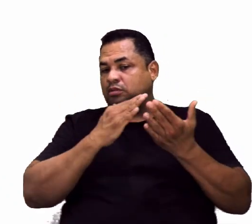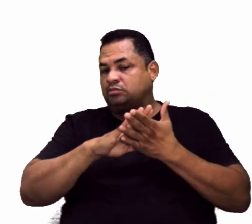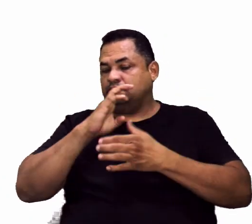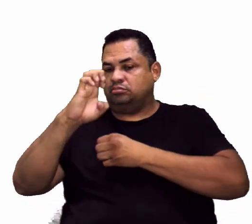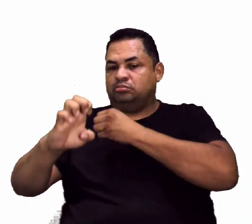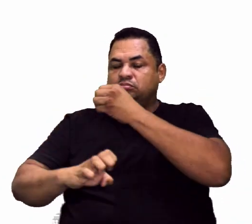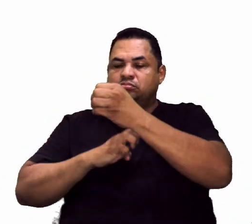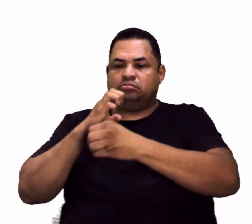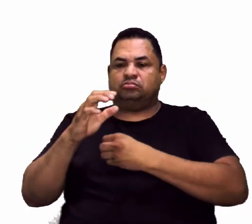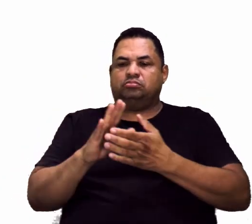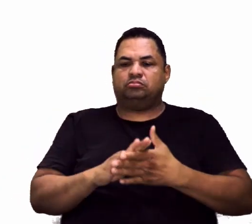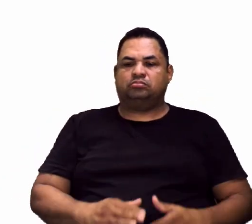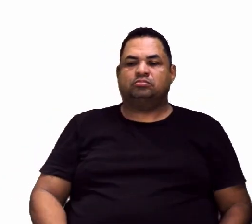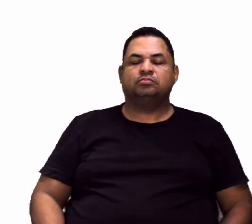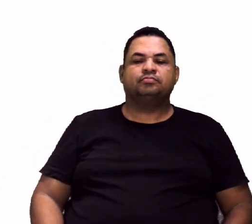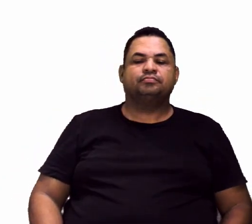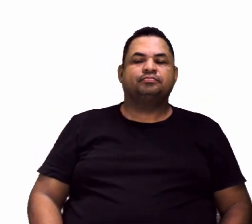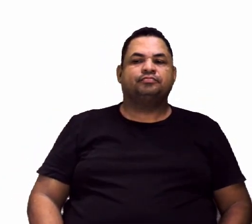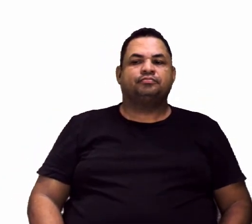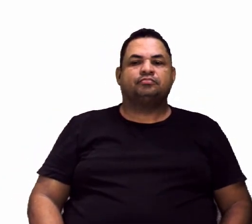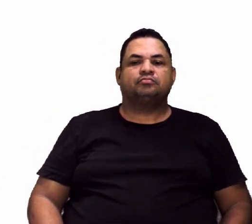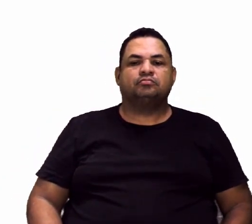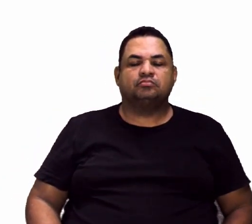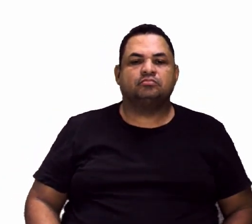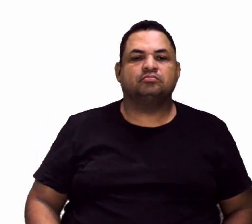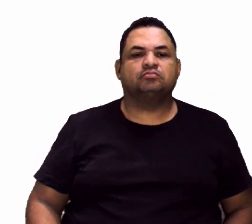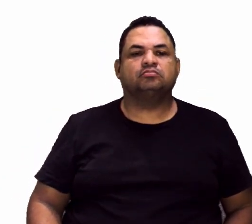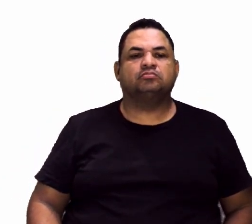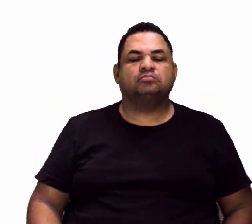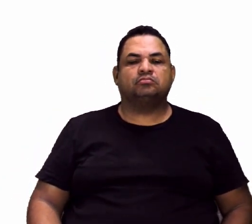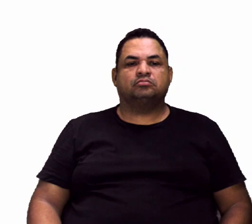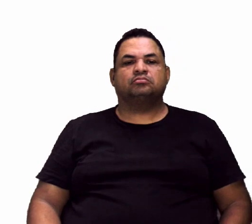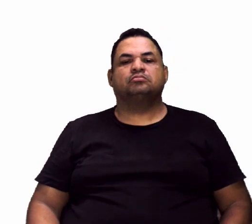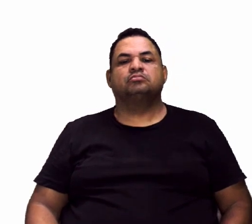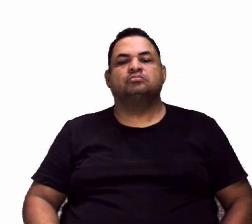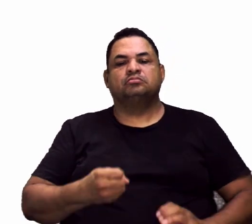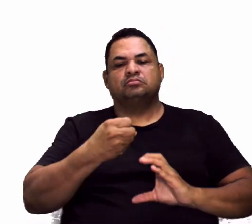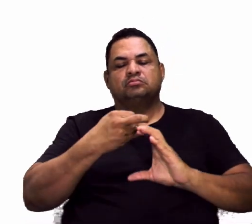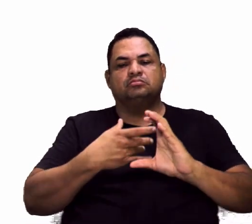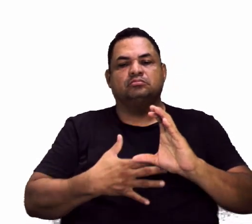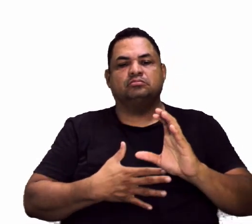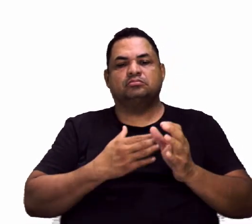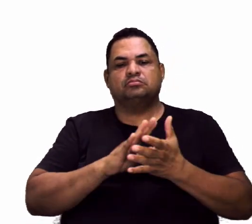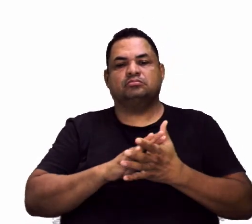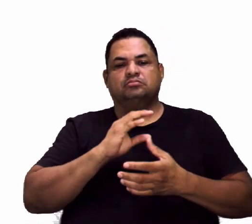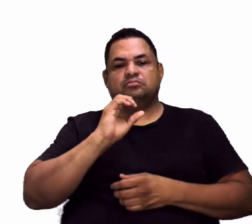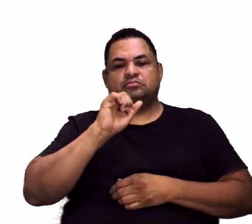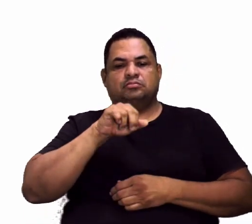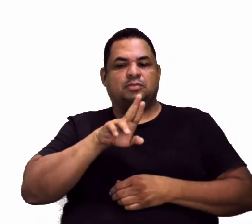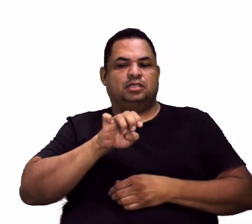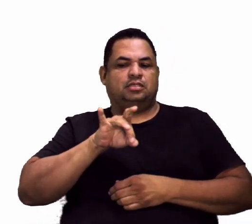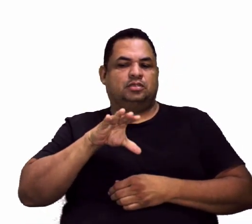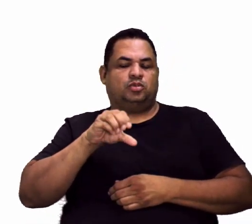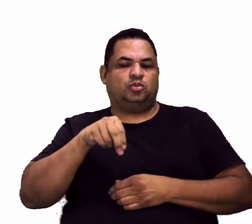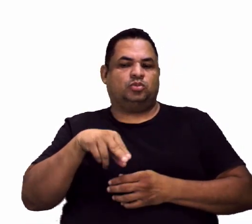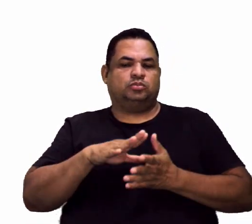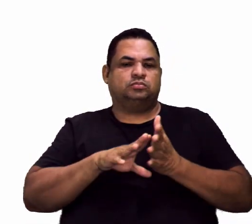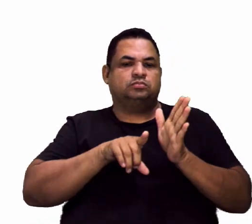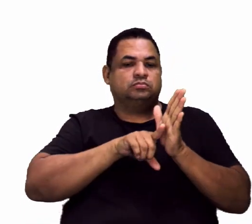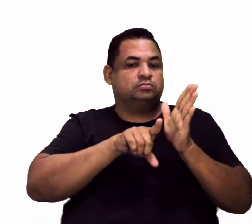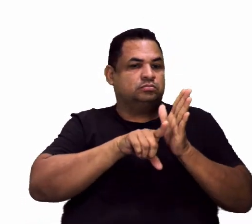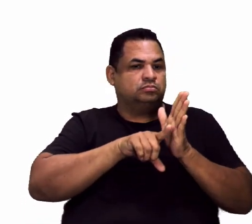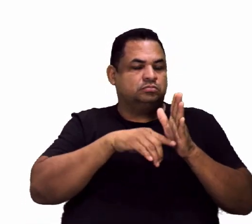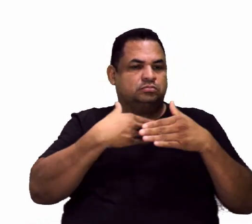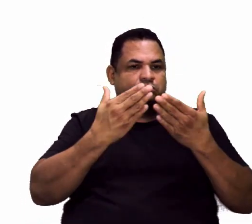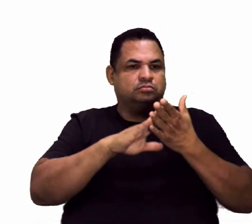uma carga negativa, portanto, caracterizando exatamente um ânion. É só você olhar a carga